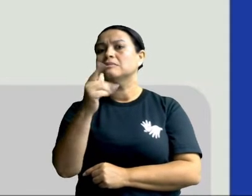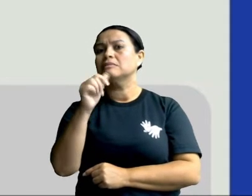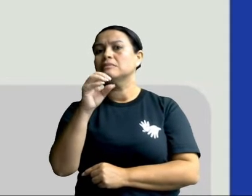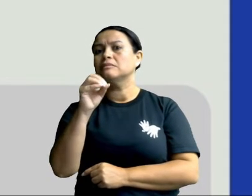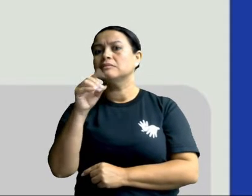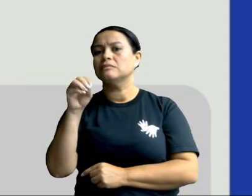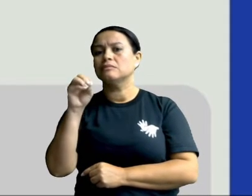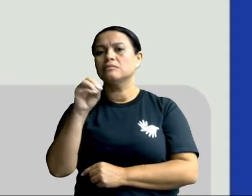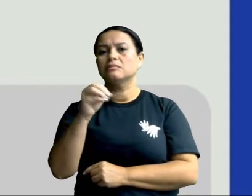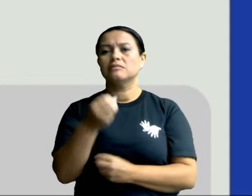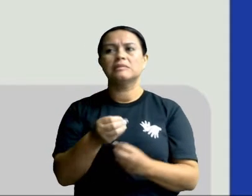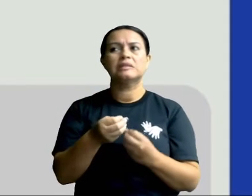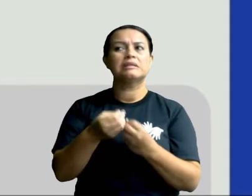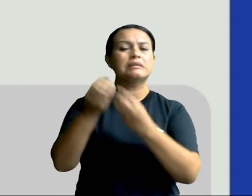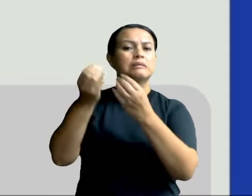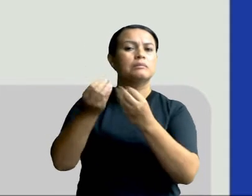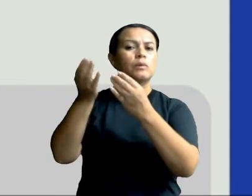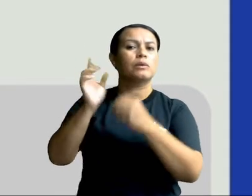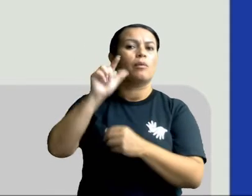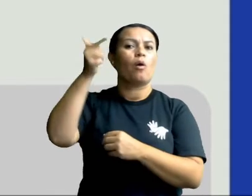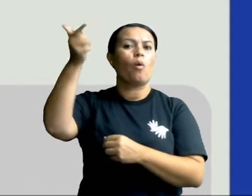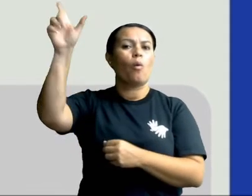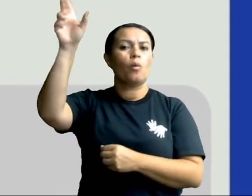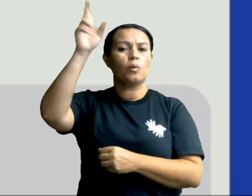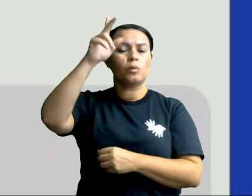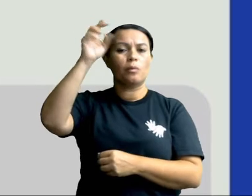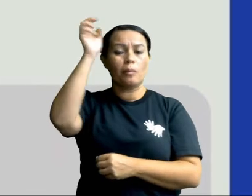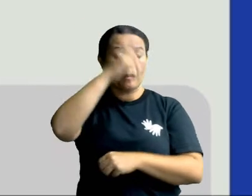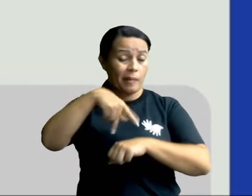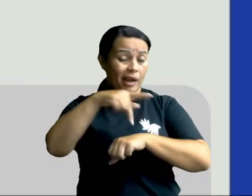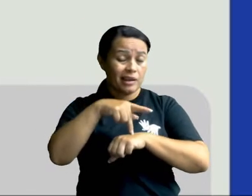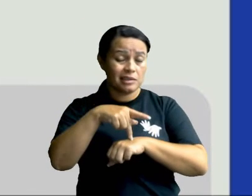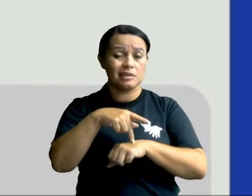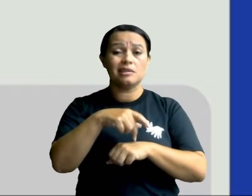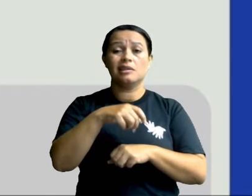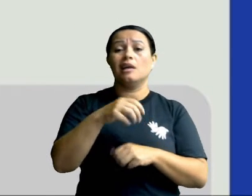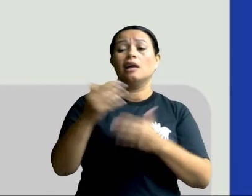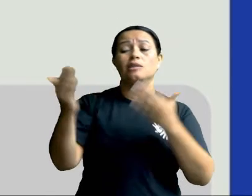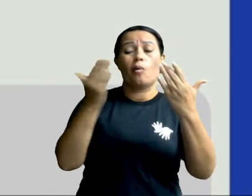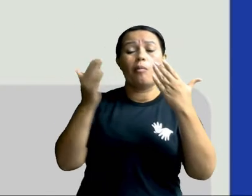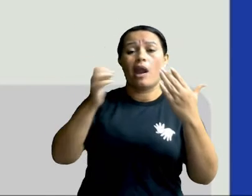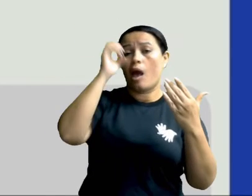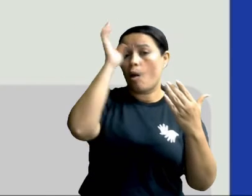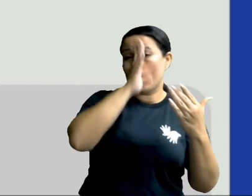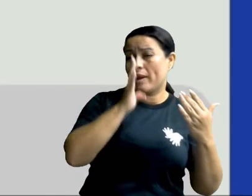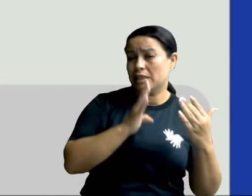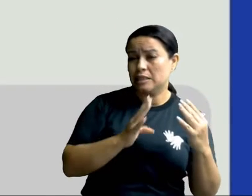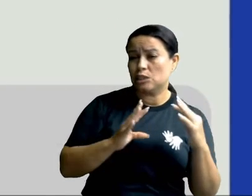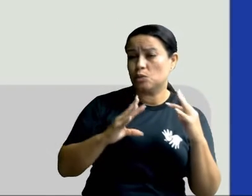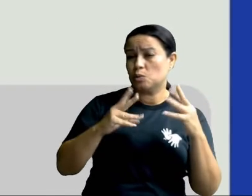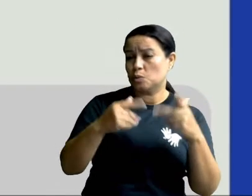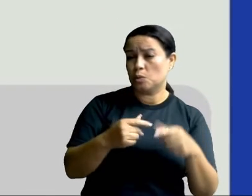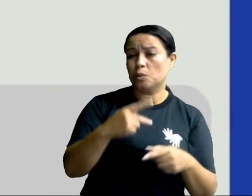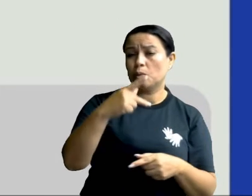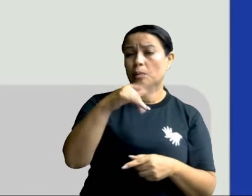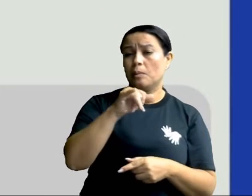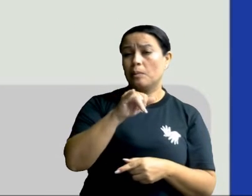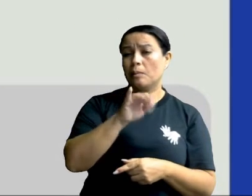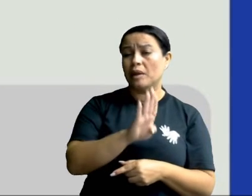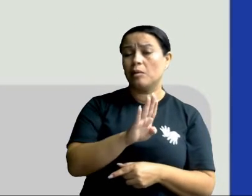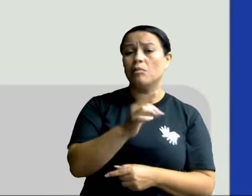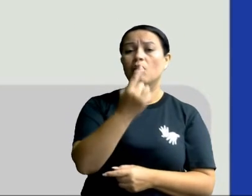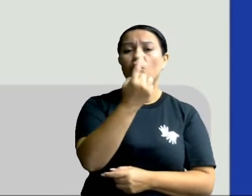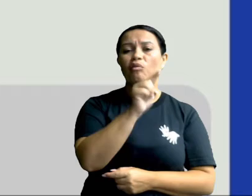de exportação. Comparado ao Brasil, o Brasil nesse ano teve um PIB, tudo que se produziu no Brasil